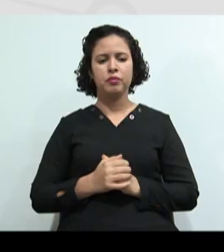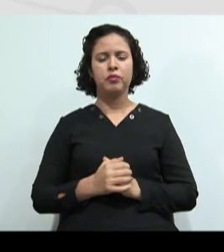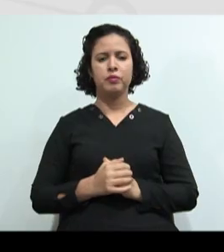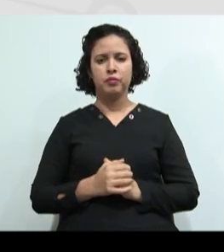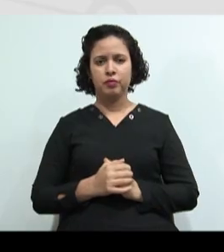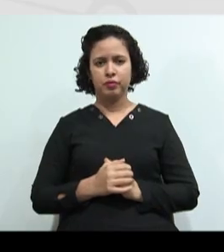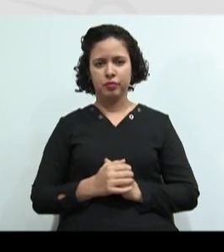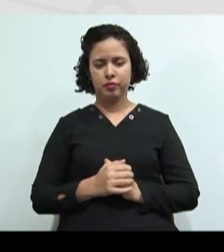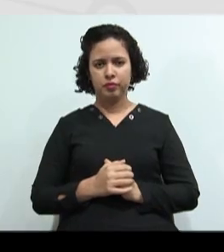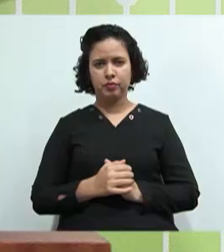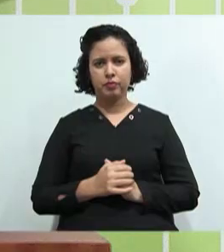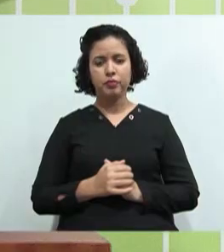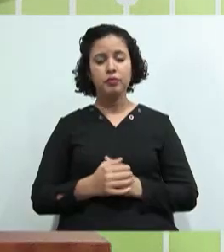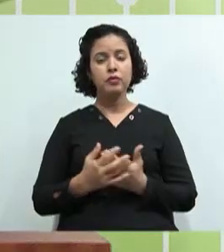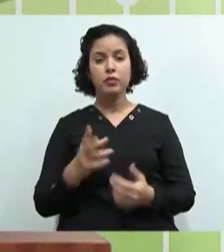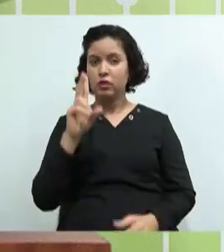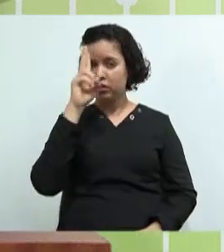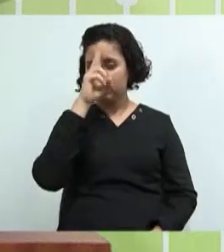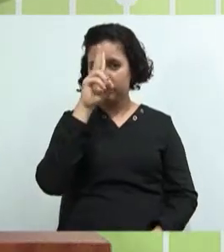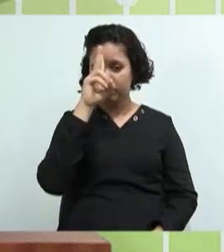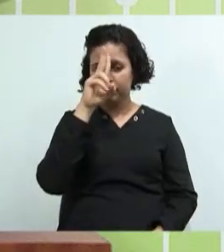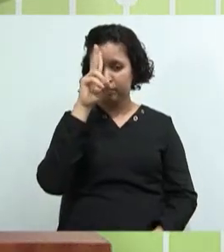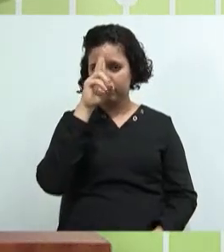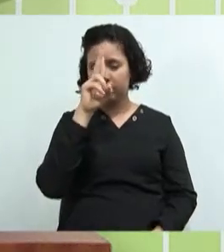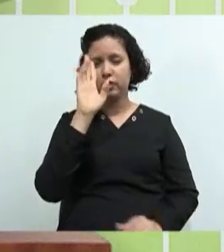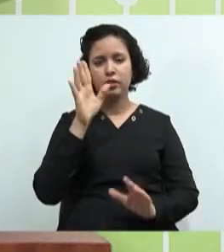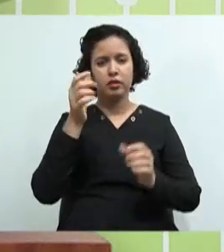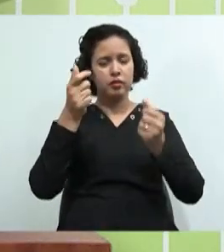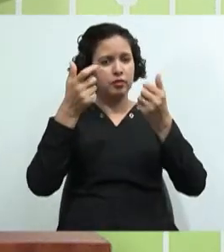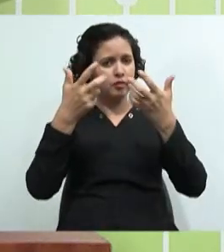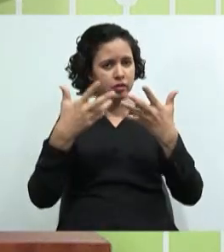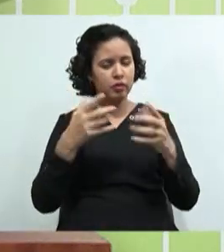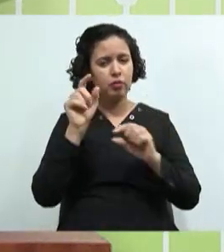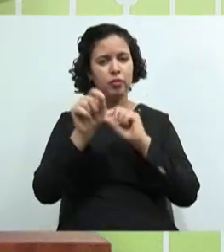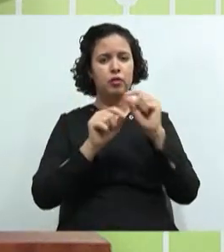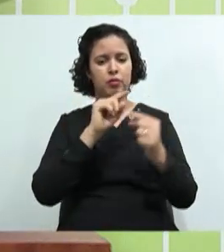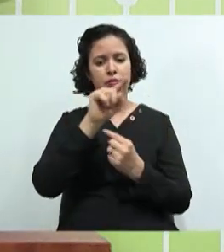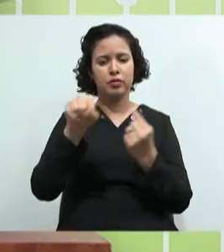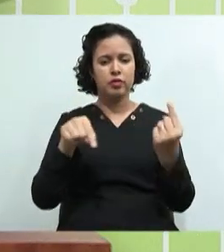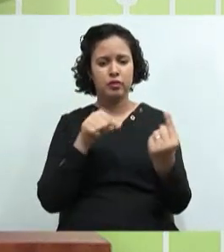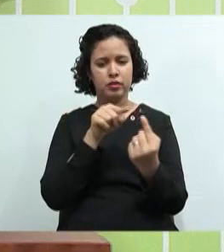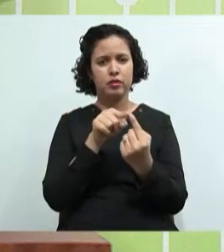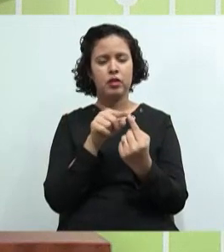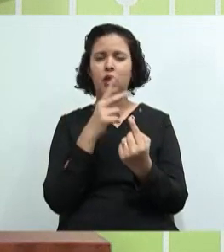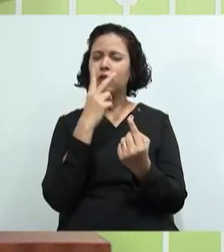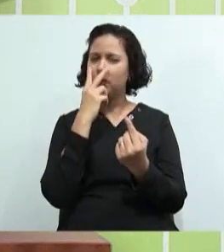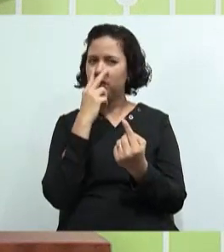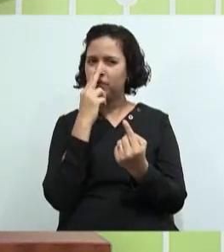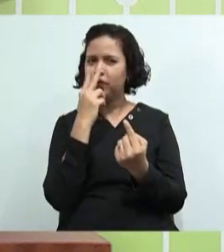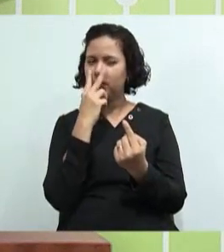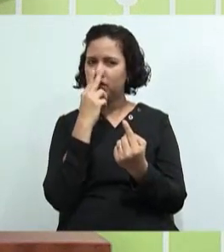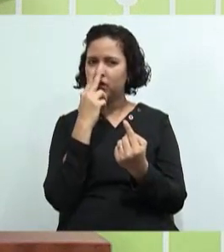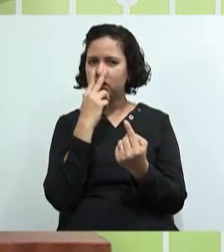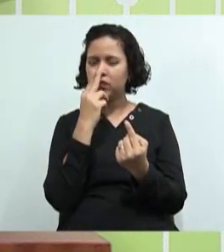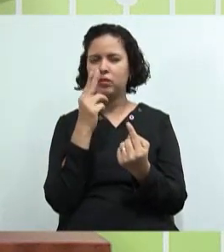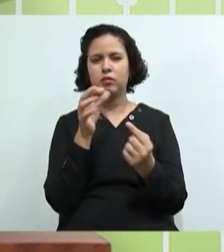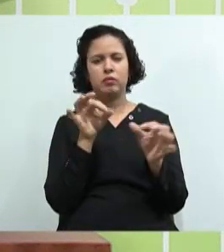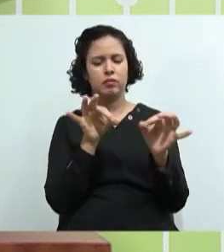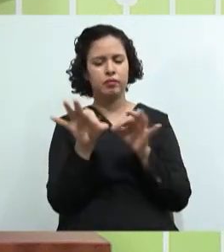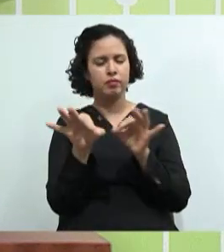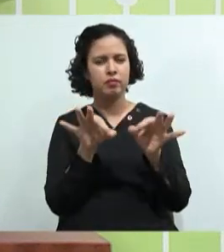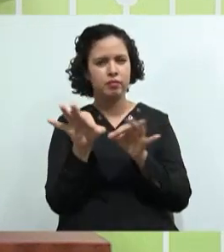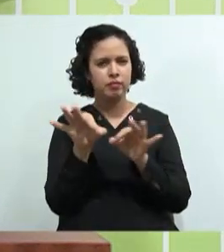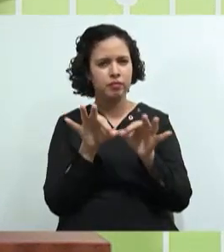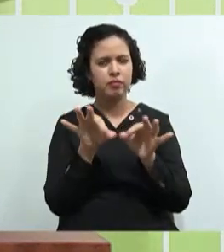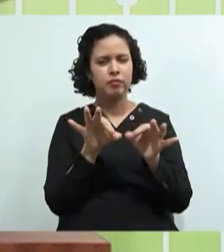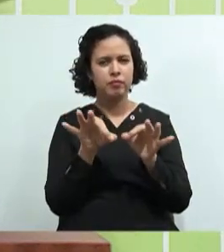Volta aqui para mim, porque eu quero te lembrar uma coisa. Nós falamos do que são objetivos. Ele muito vai se confundir com o quê? Com o planejamento.